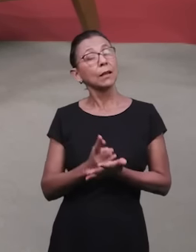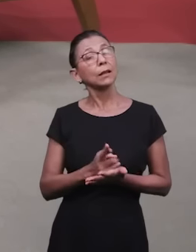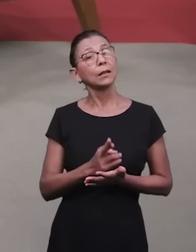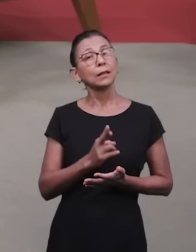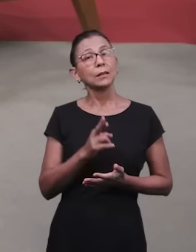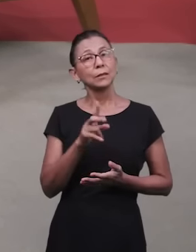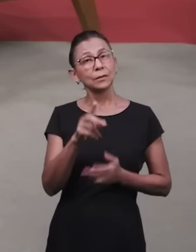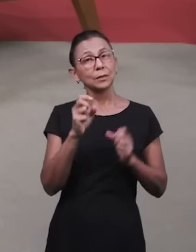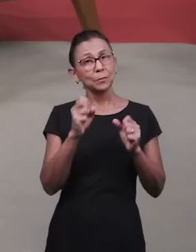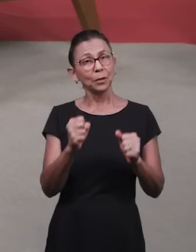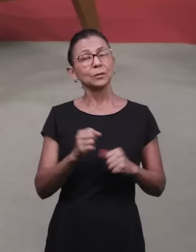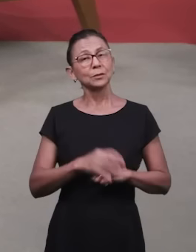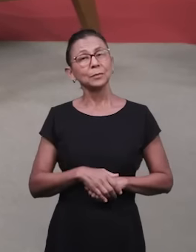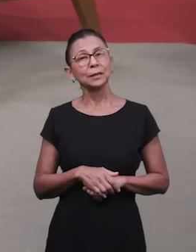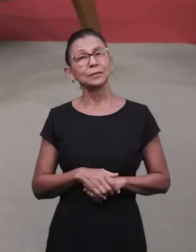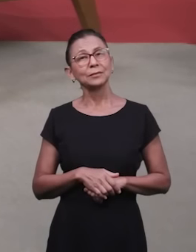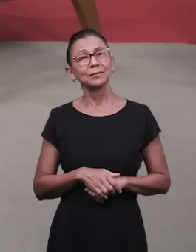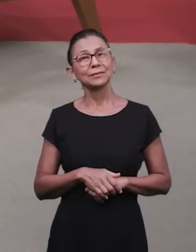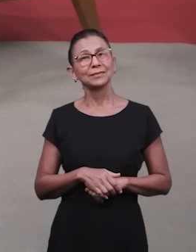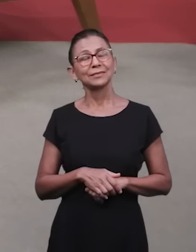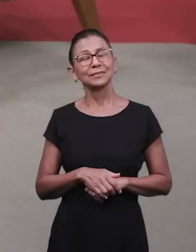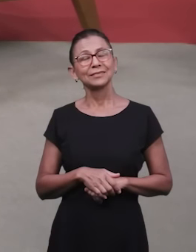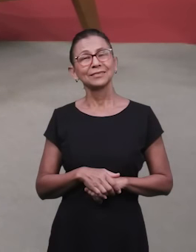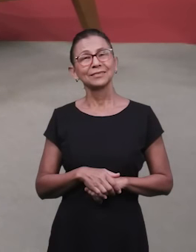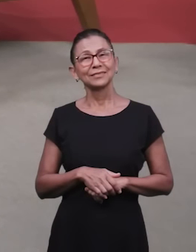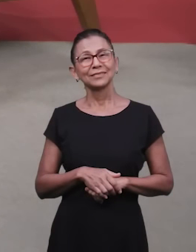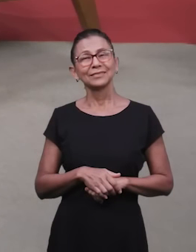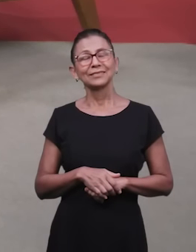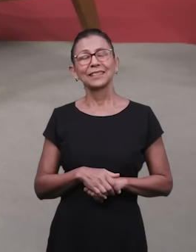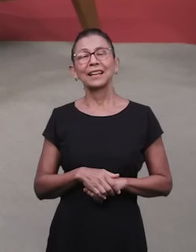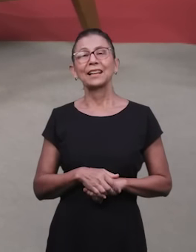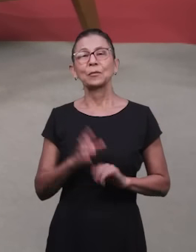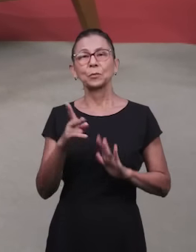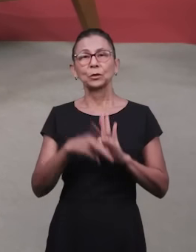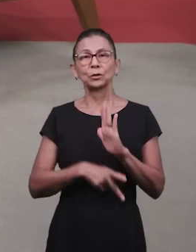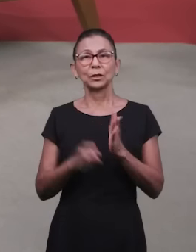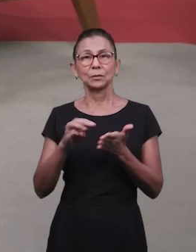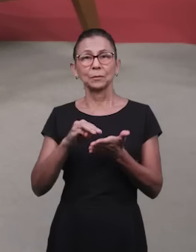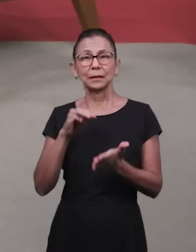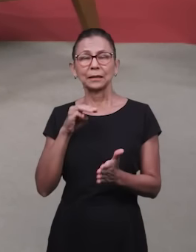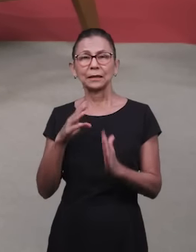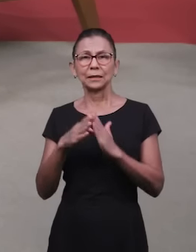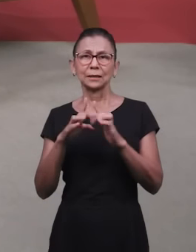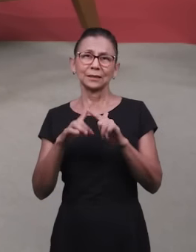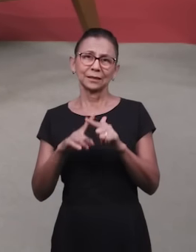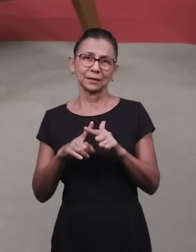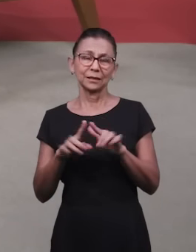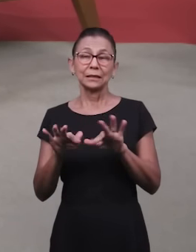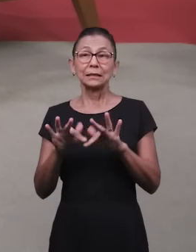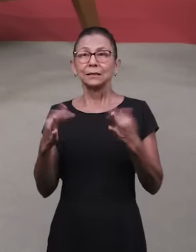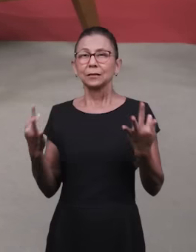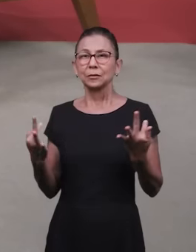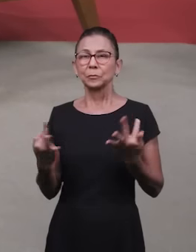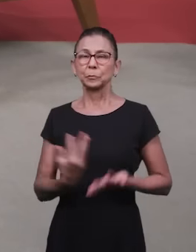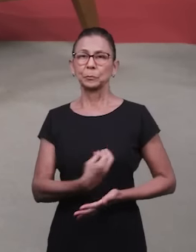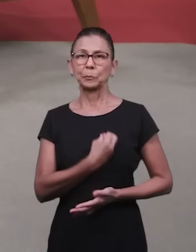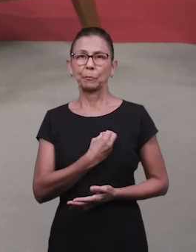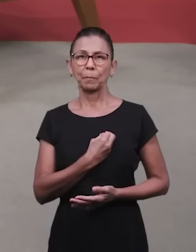Com detalhe, você também pode se beneficiar desse projeto. É o Projeto de Assistência Espiritual da Igreja Cristã Maranata. E é muito simples